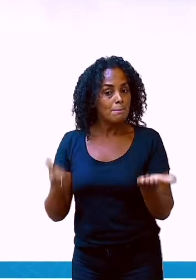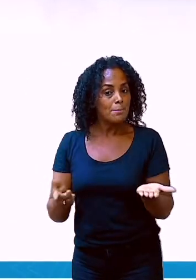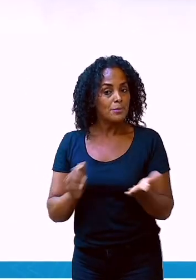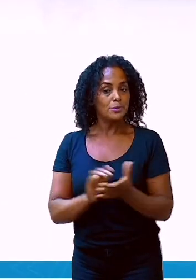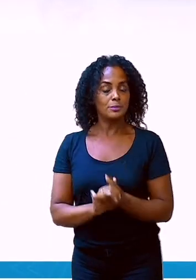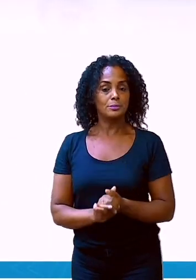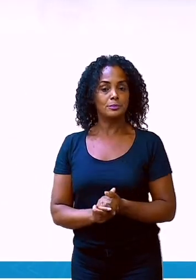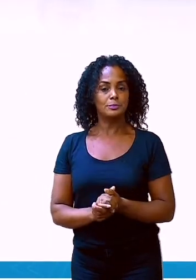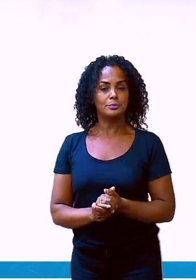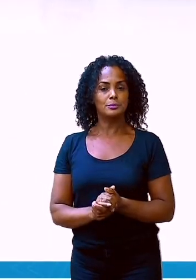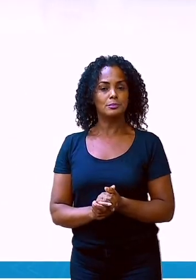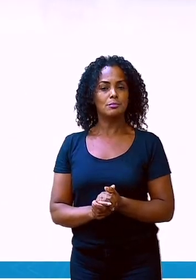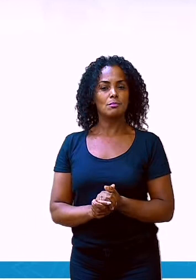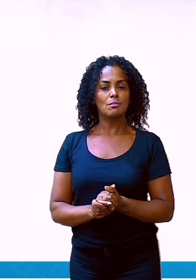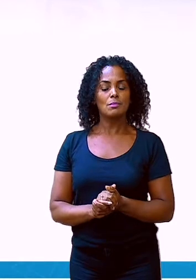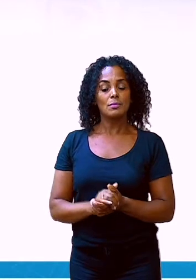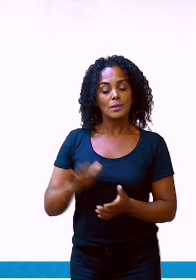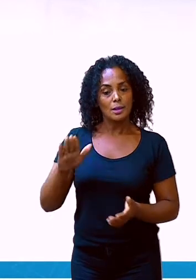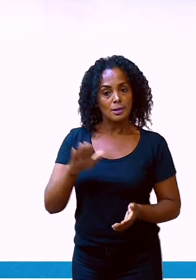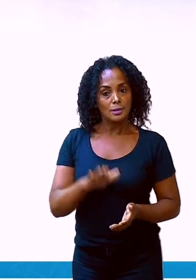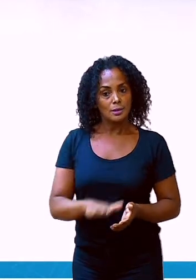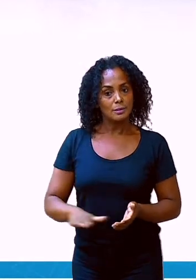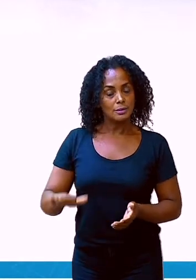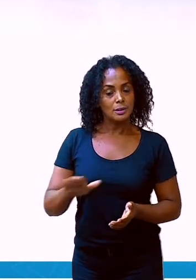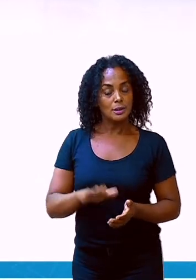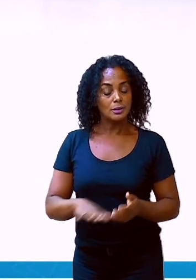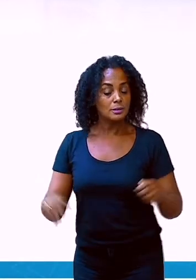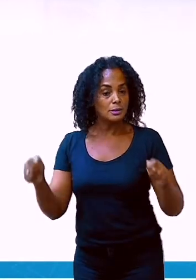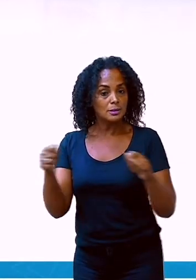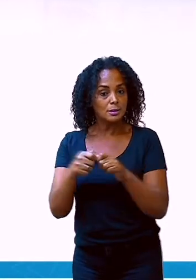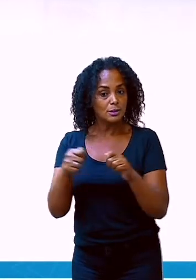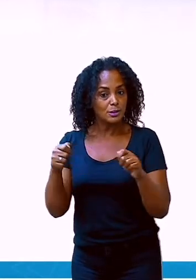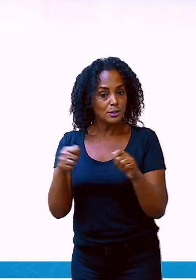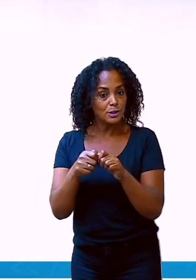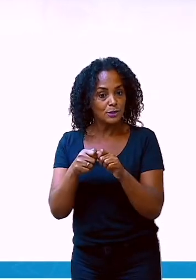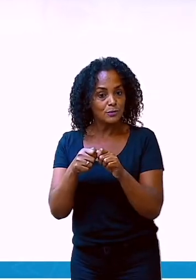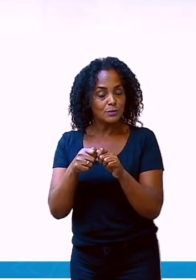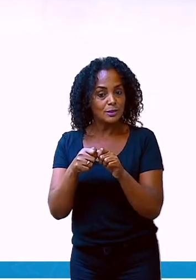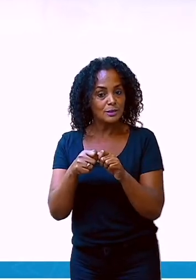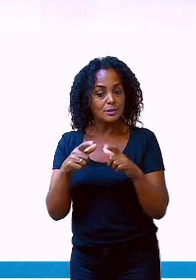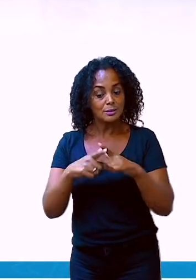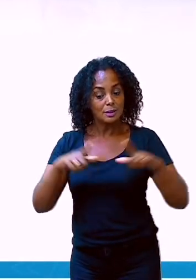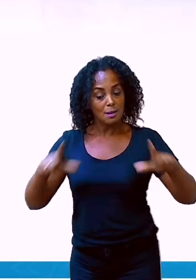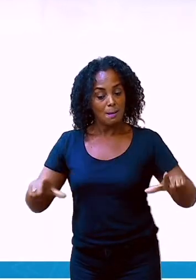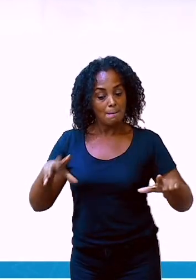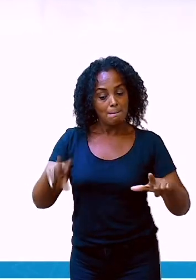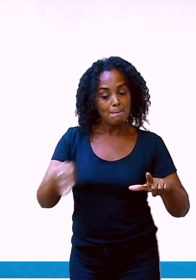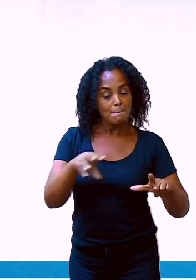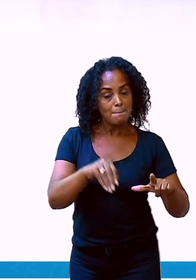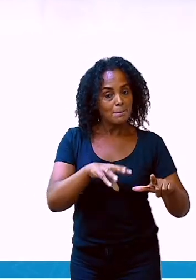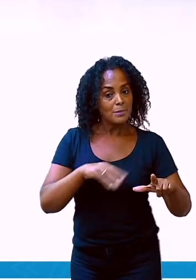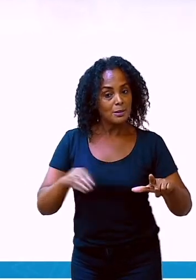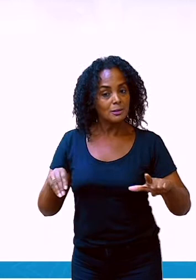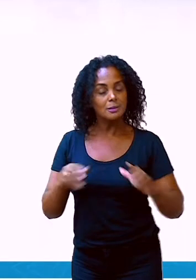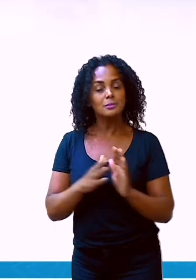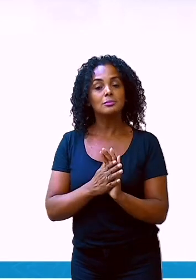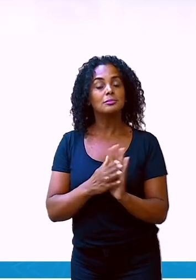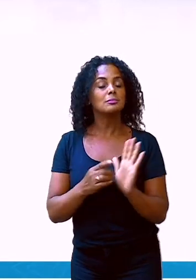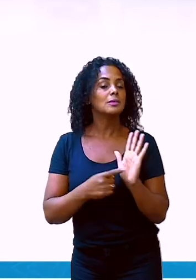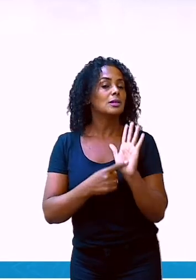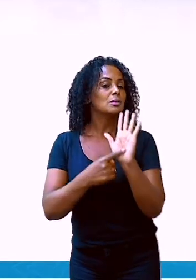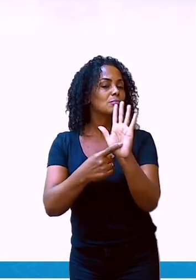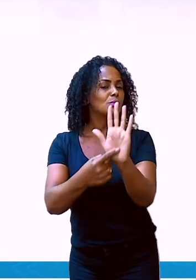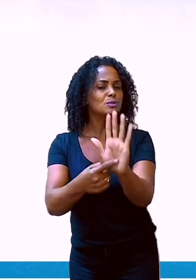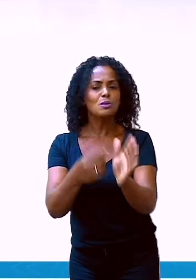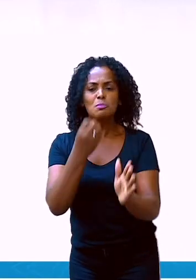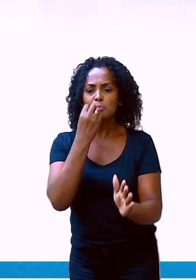Olha, a criança que confeccionou esta maquete, ela representou muito